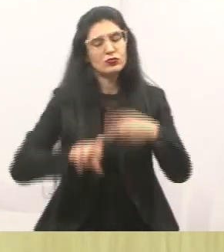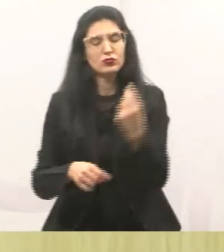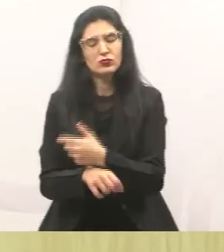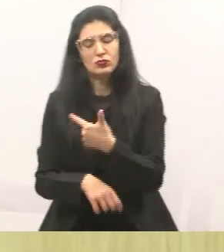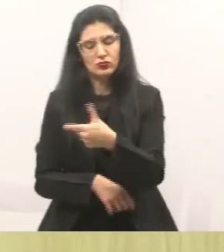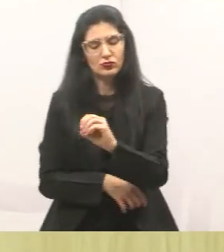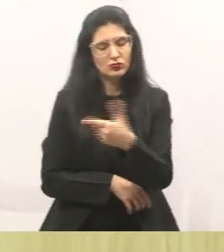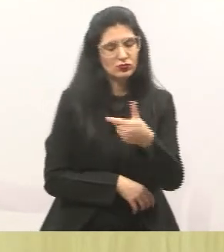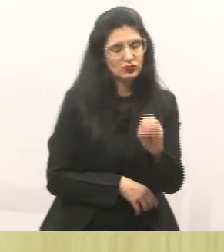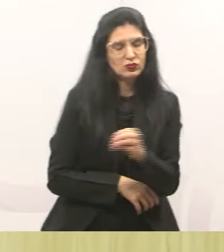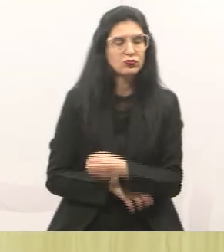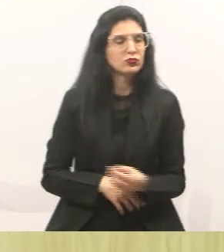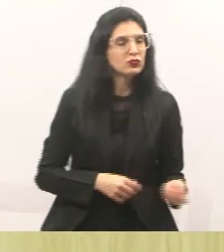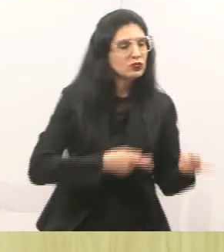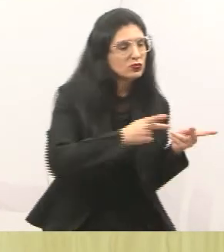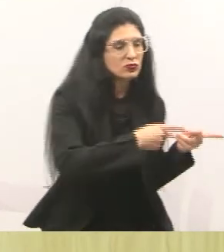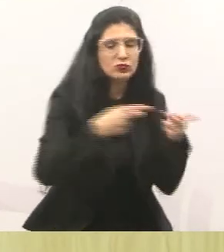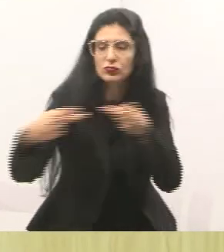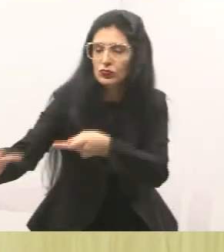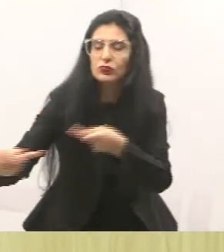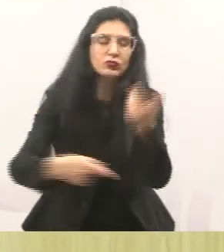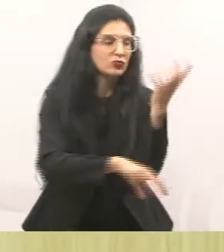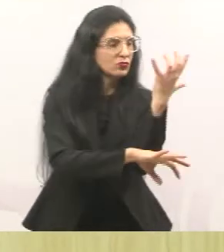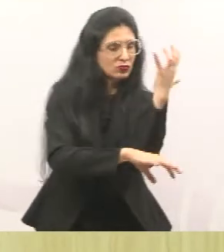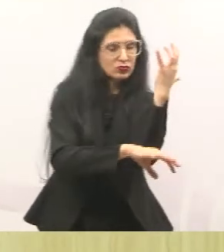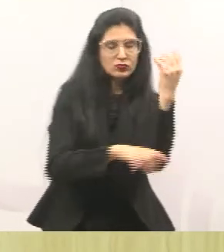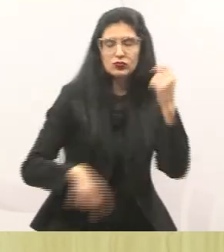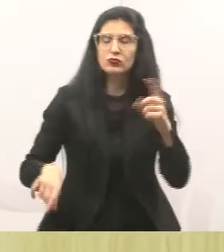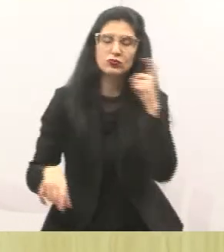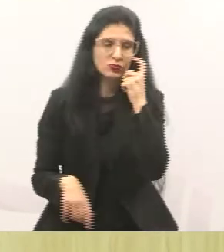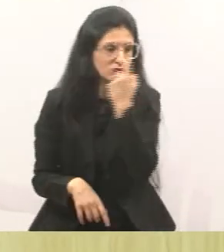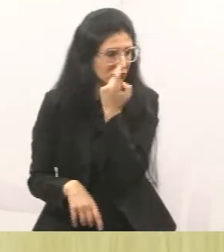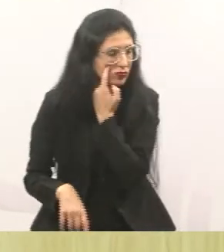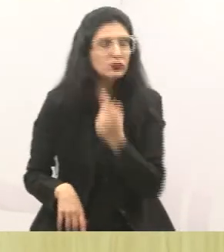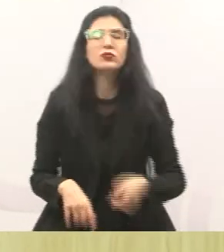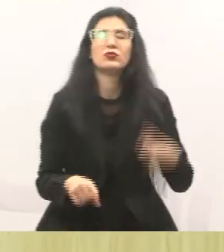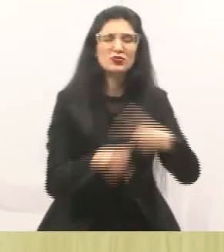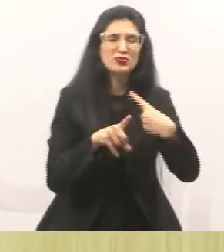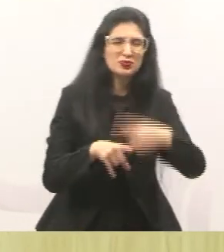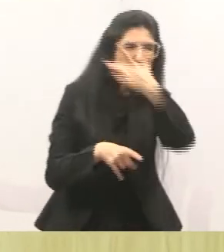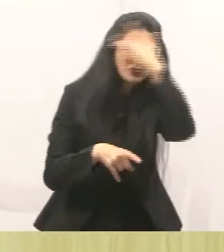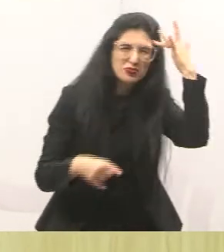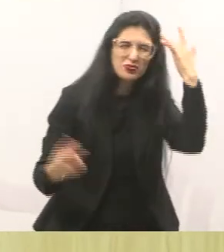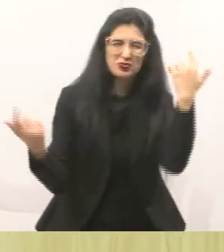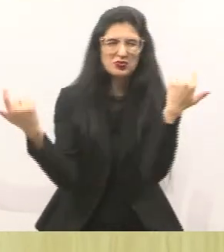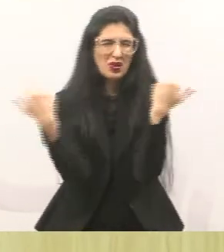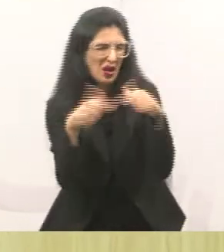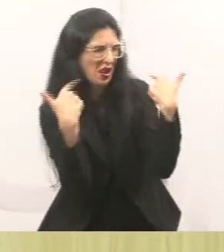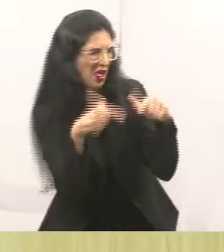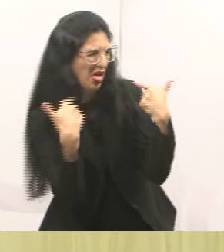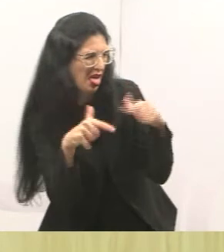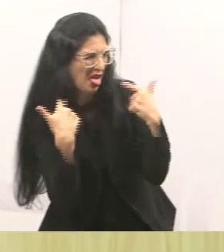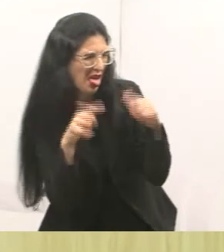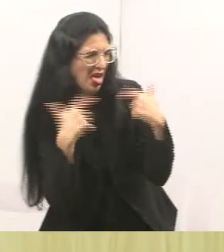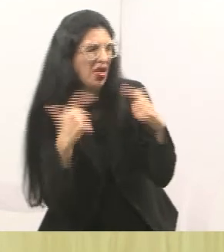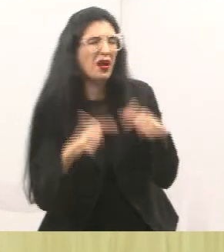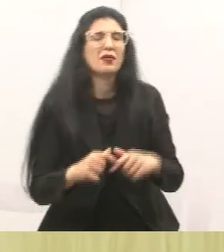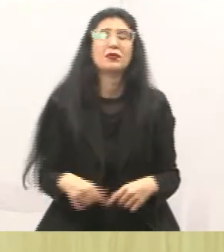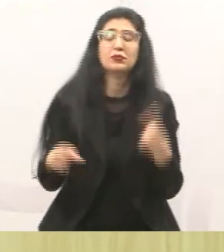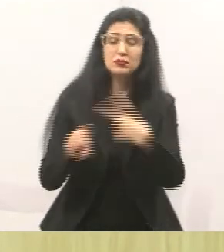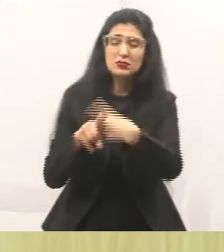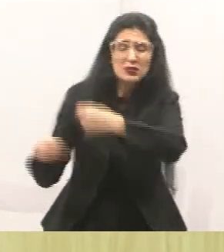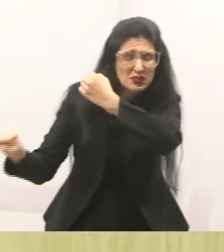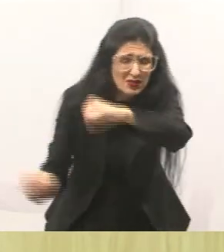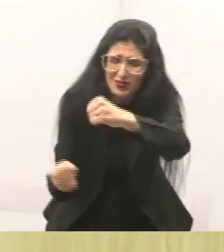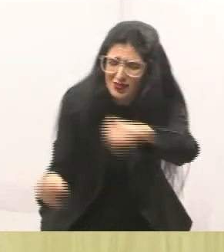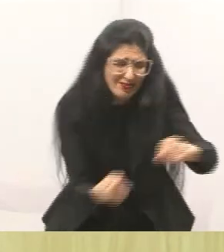esteve visitando as vias e praças do Parque Meia Lua, após receber diversas reclamações de munícipes referente ao serviço de varrição,